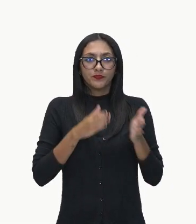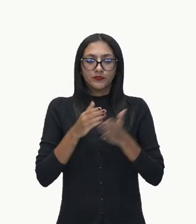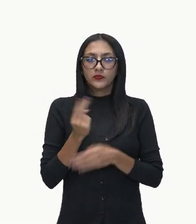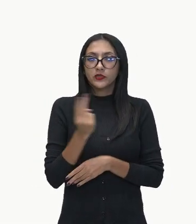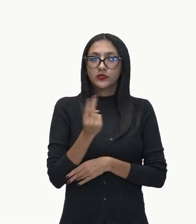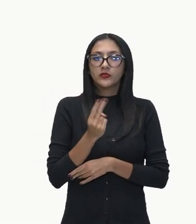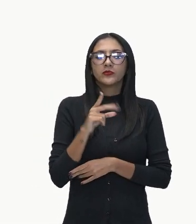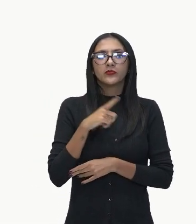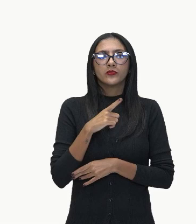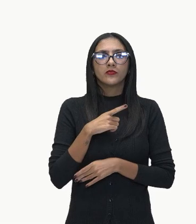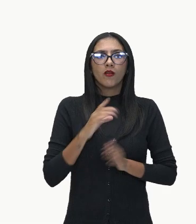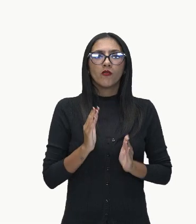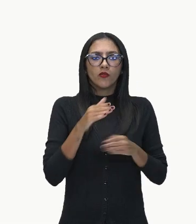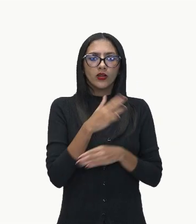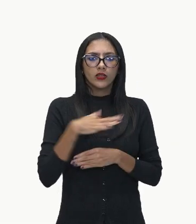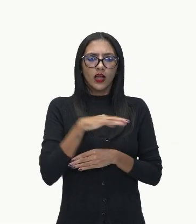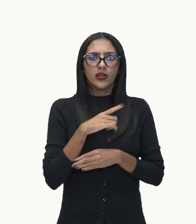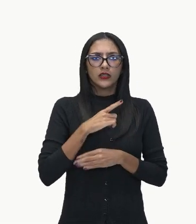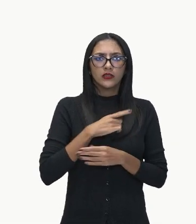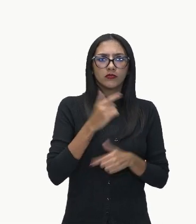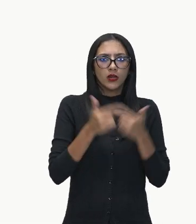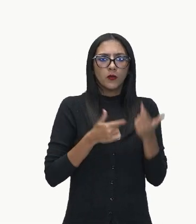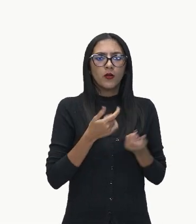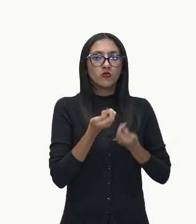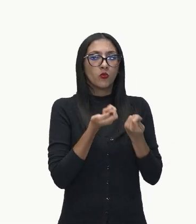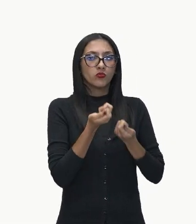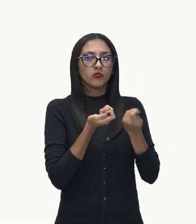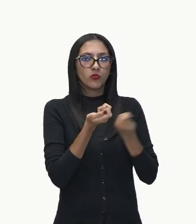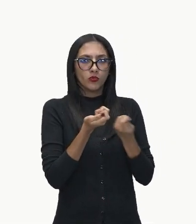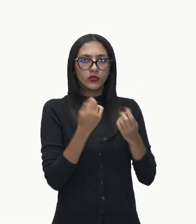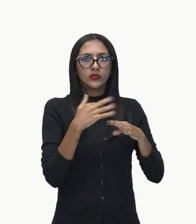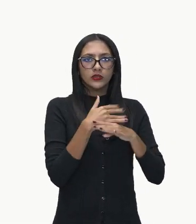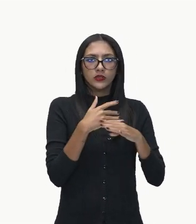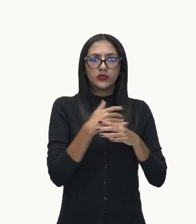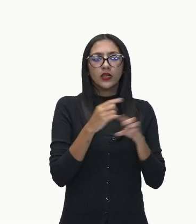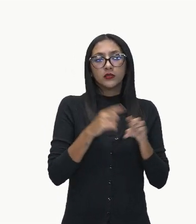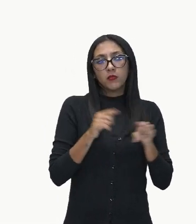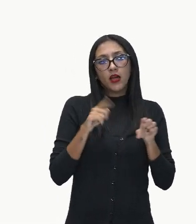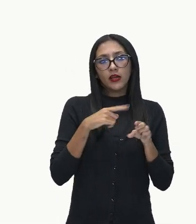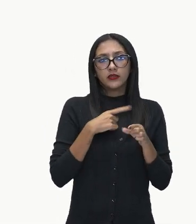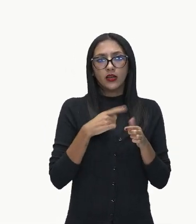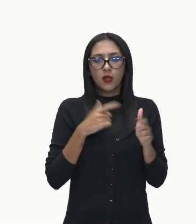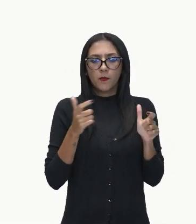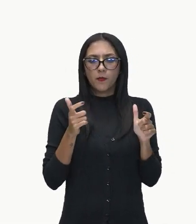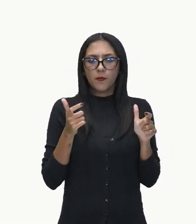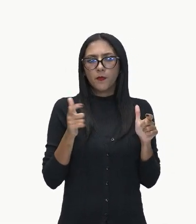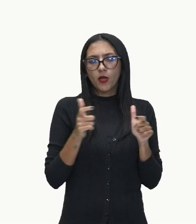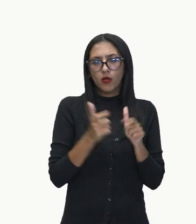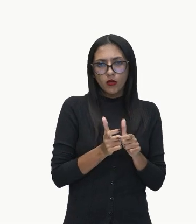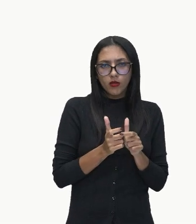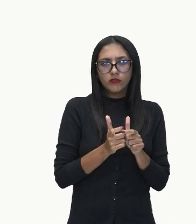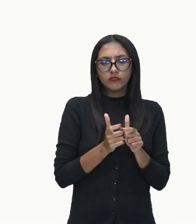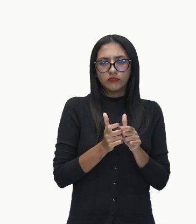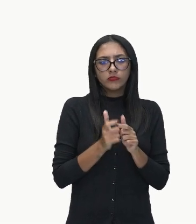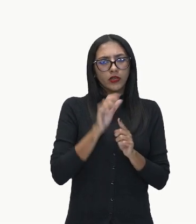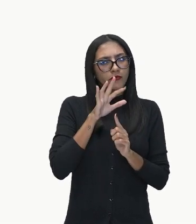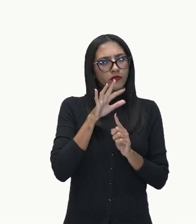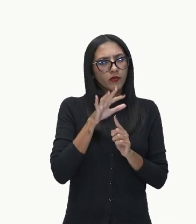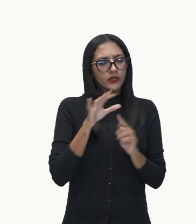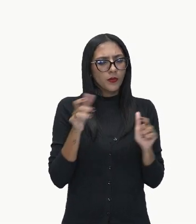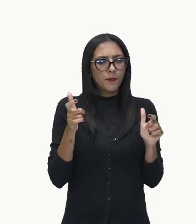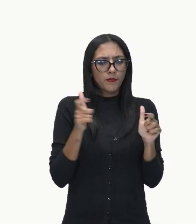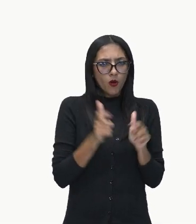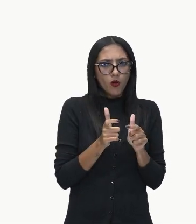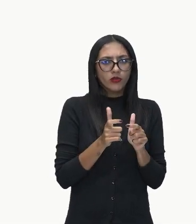com alta concentração de atividade de gestão, mas com alcance menor em termos de região de influência quando a